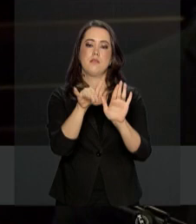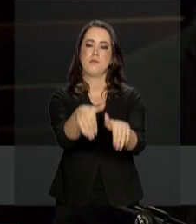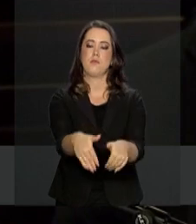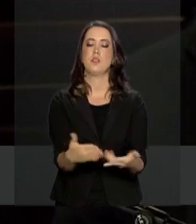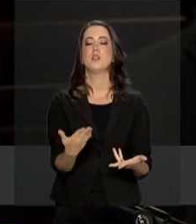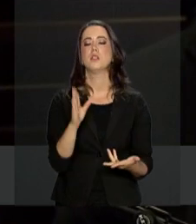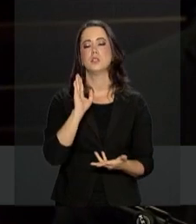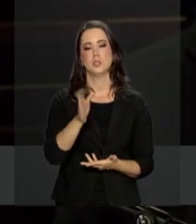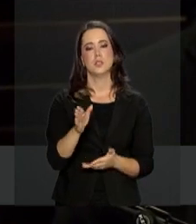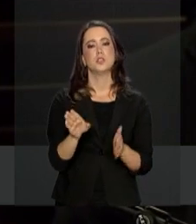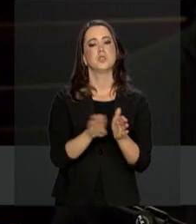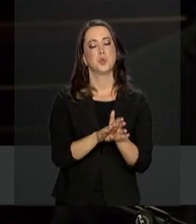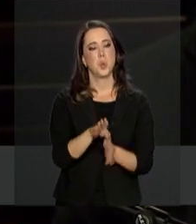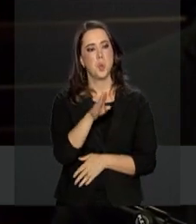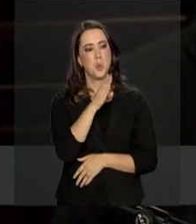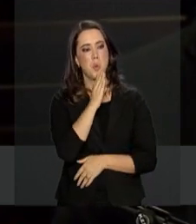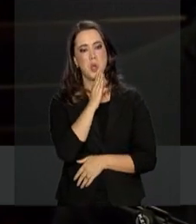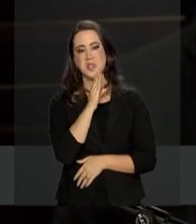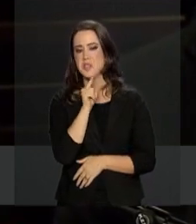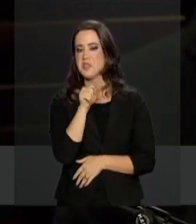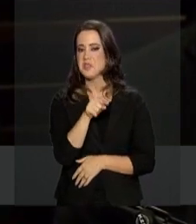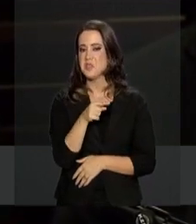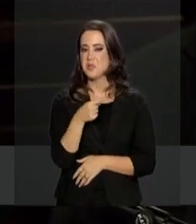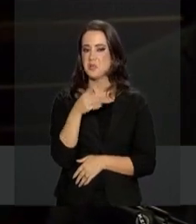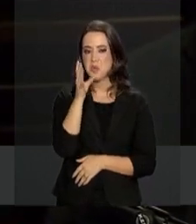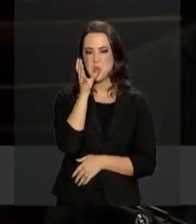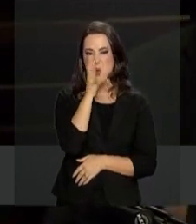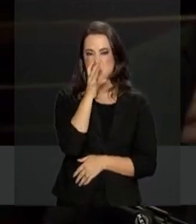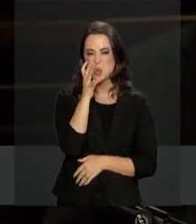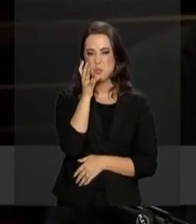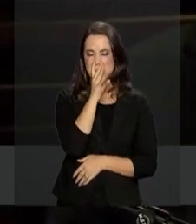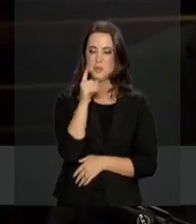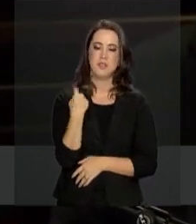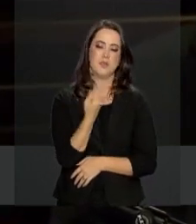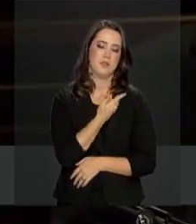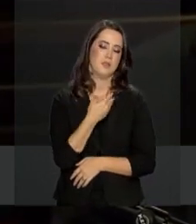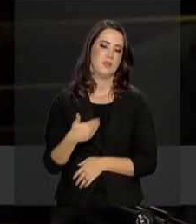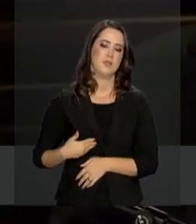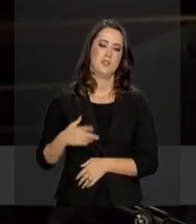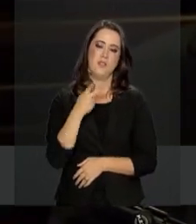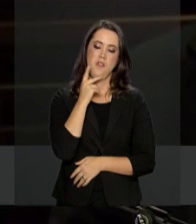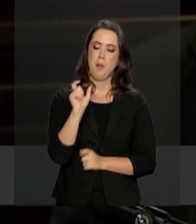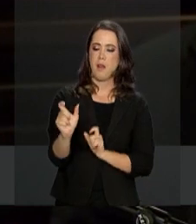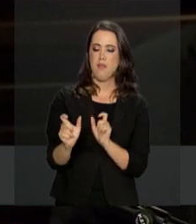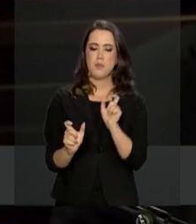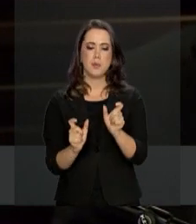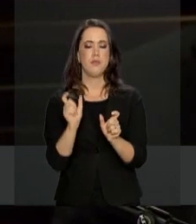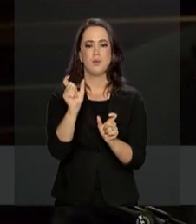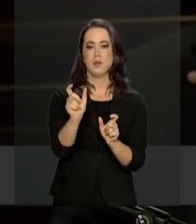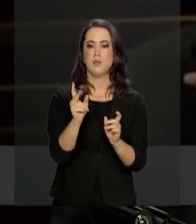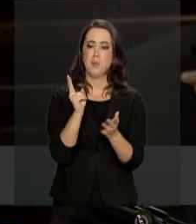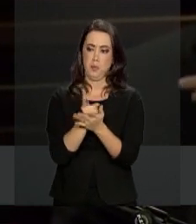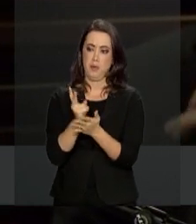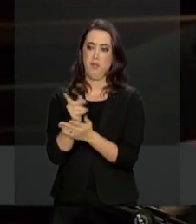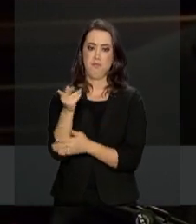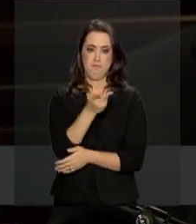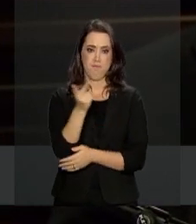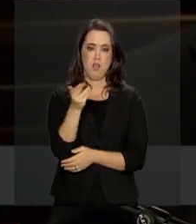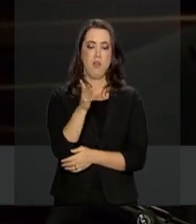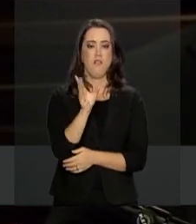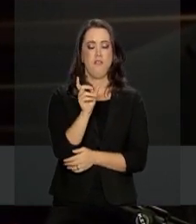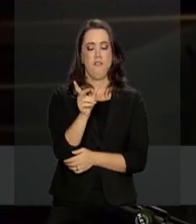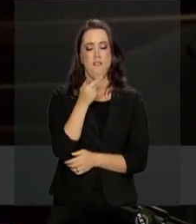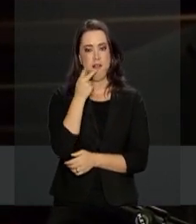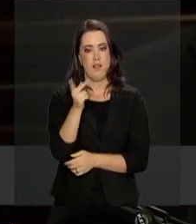começa a ser reconhecido por uma coisa interessante eu faço uma distinção eu estou usando palavras aqui porque ambos usaram palavras muito